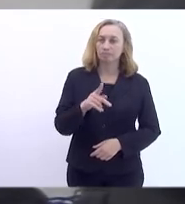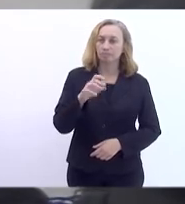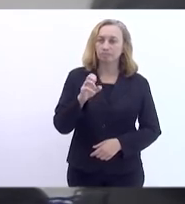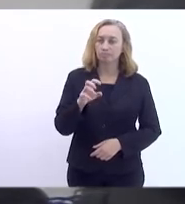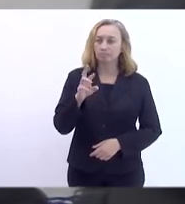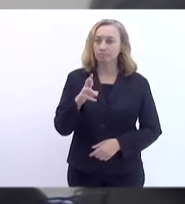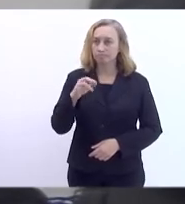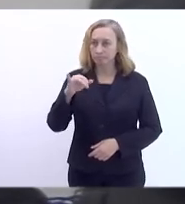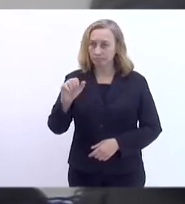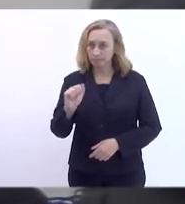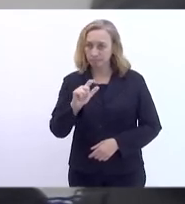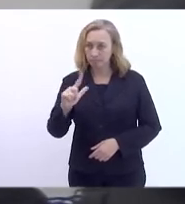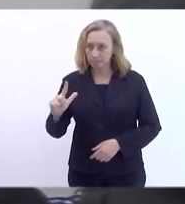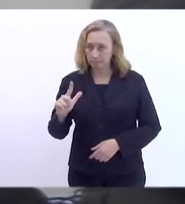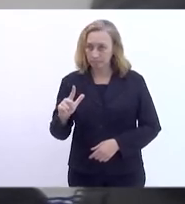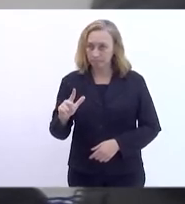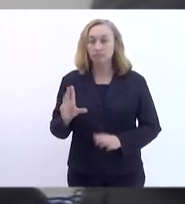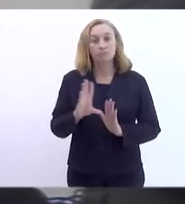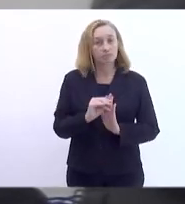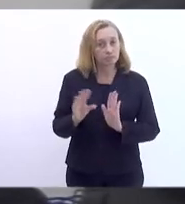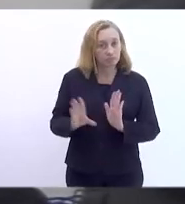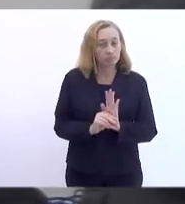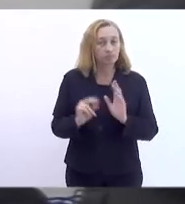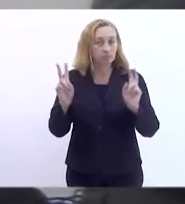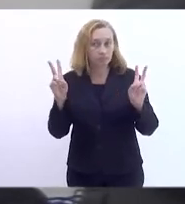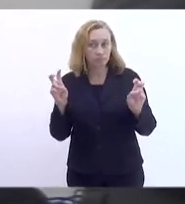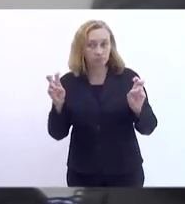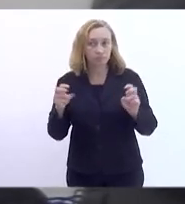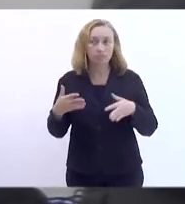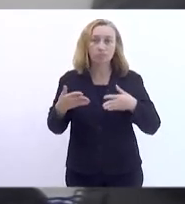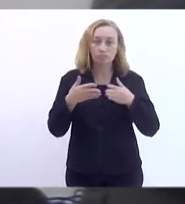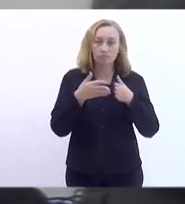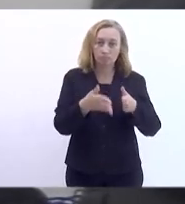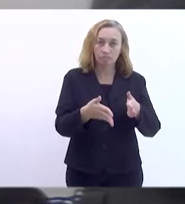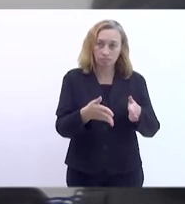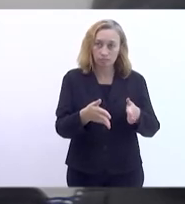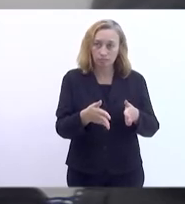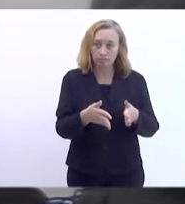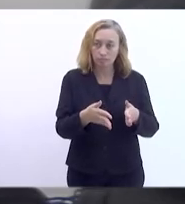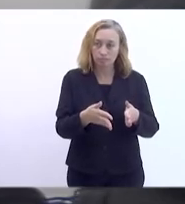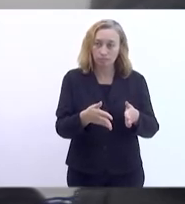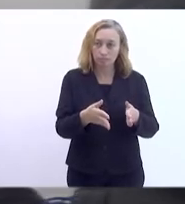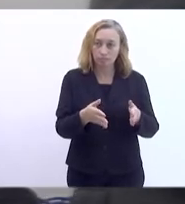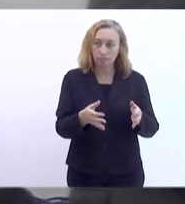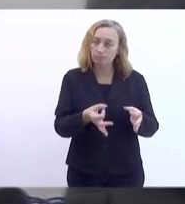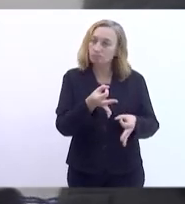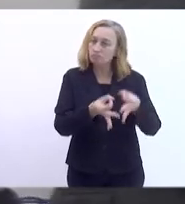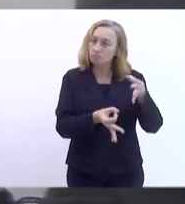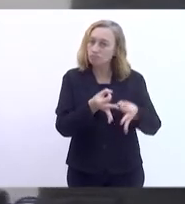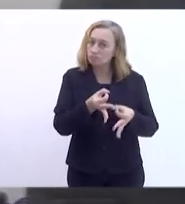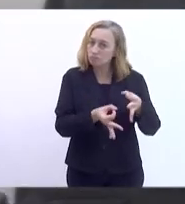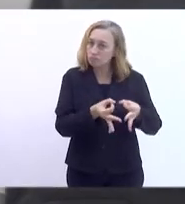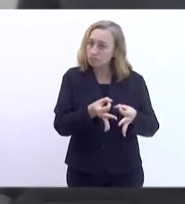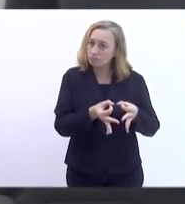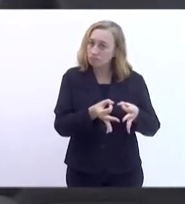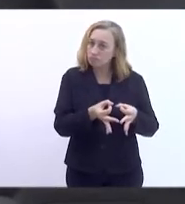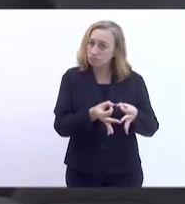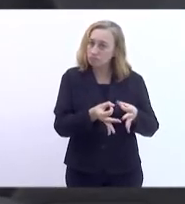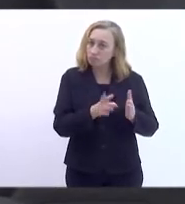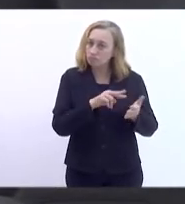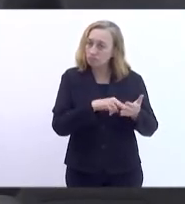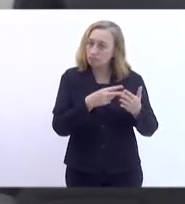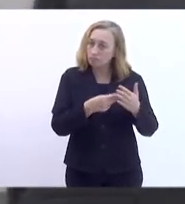na questão do laudo pericial sobre o conteúdo das questões que o foco na questão é jurídica estrito senso a